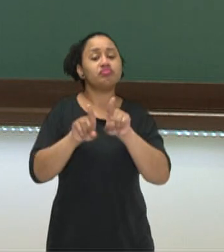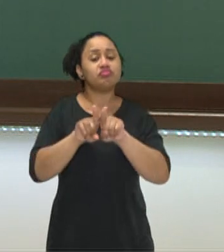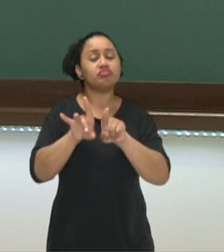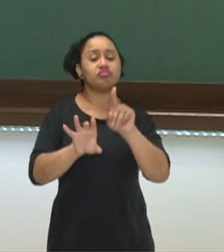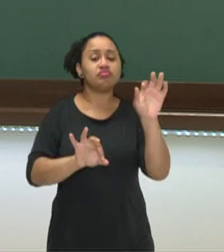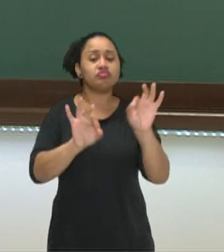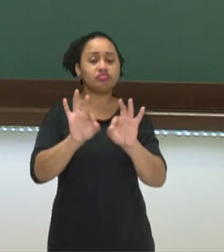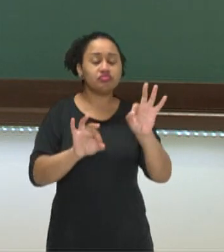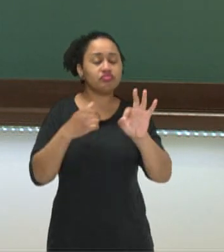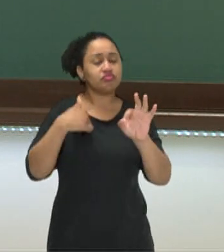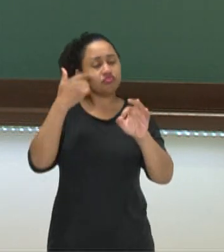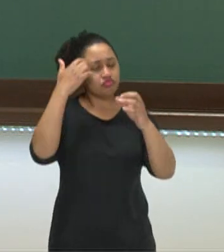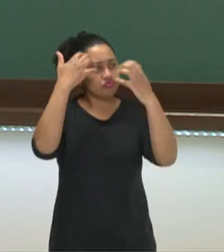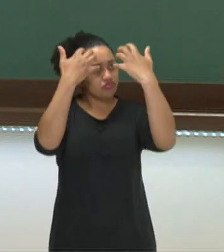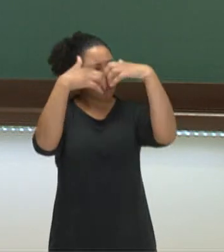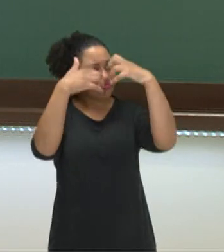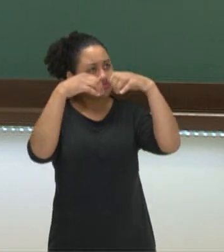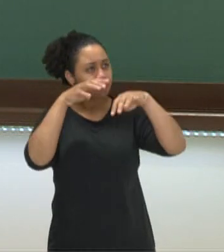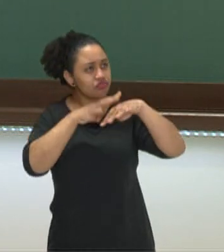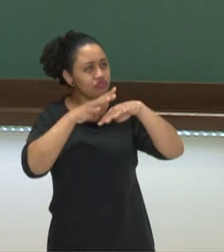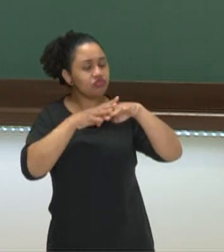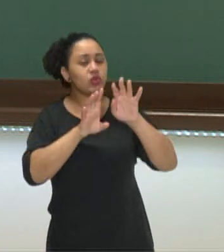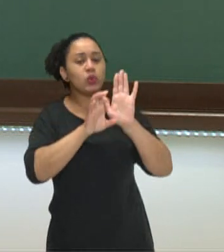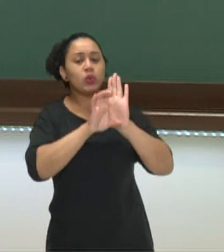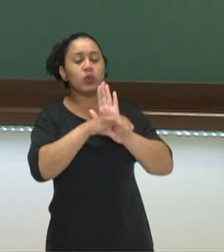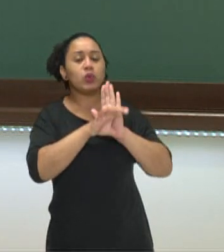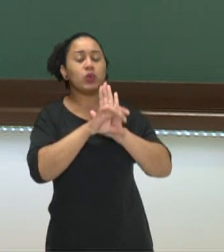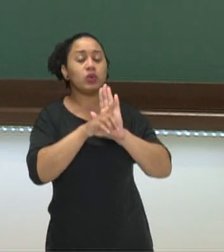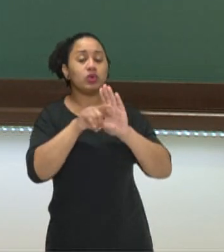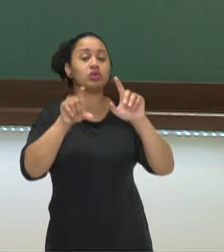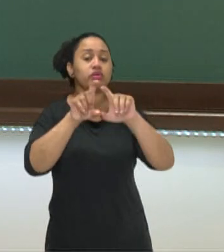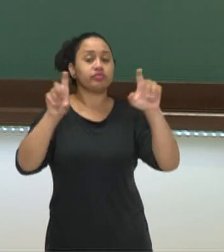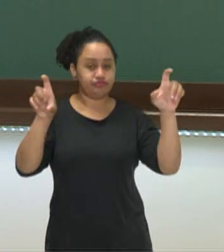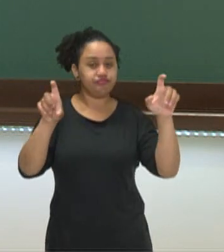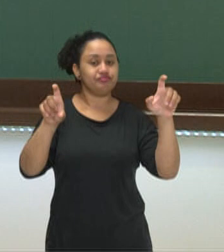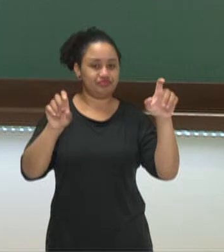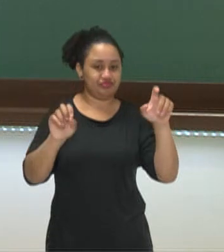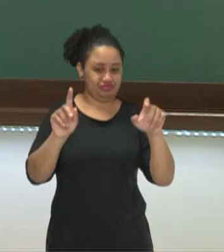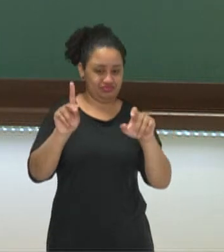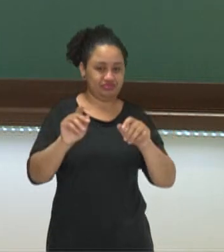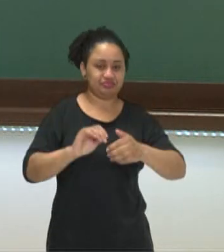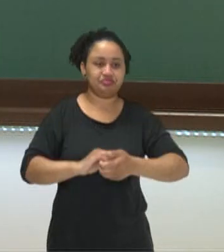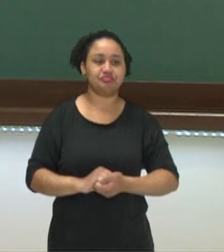desenhando na sua cabeça matematicamente o conceito de uma equação, tá?